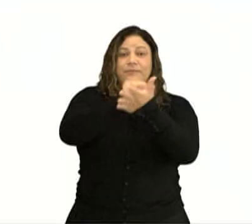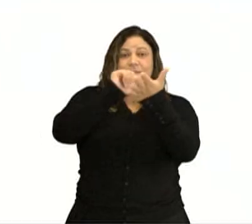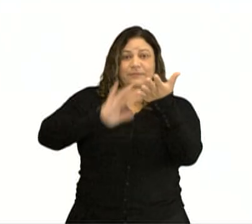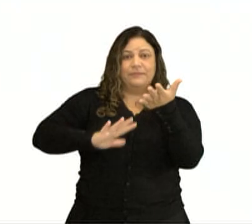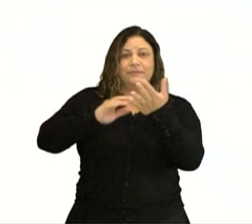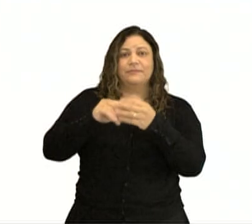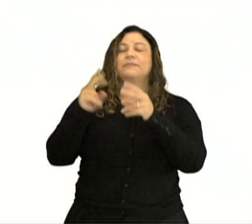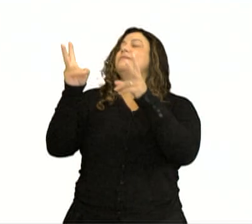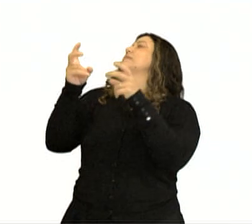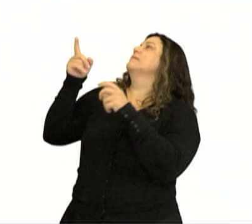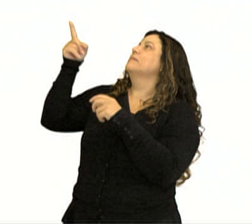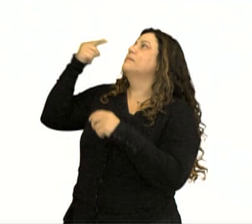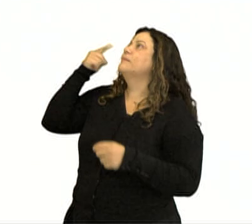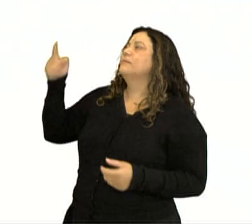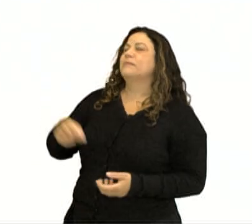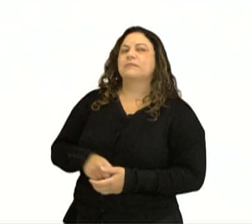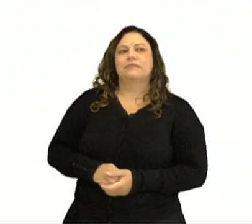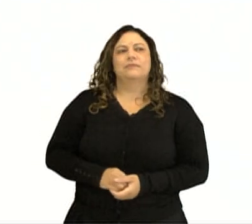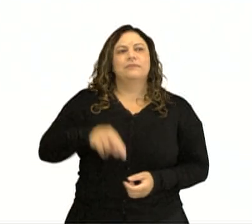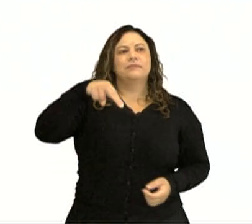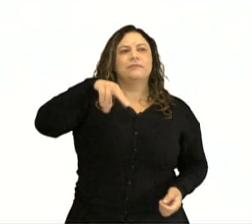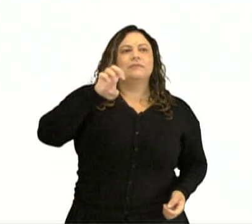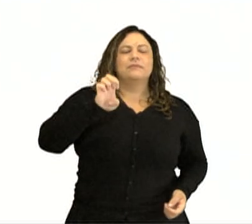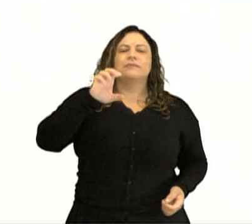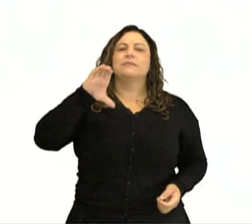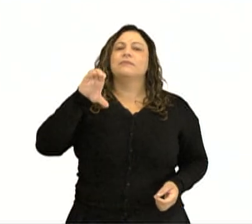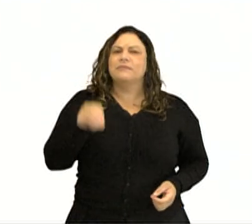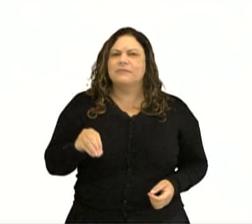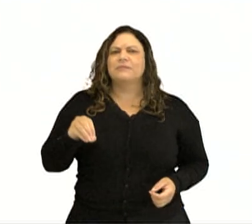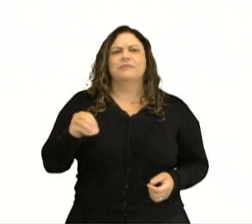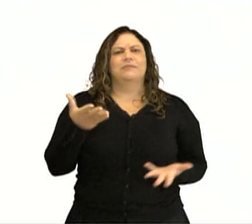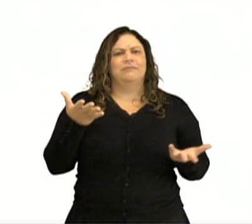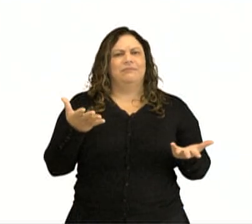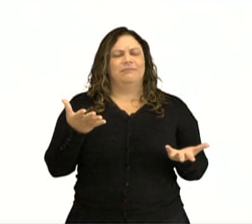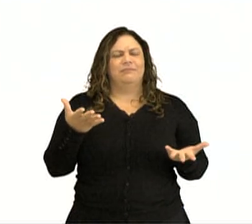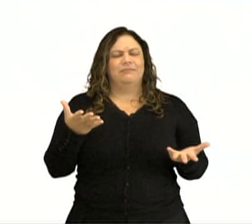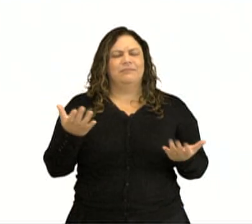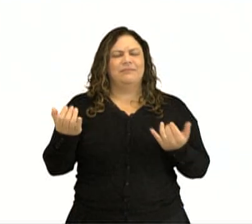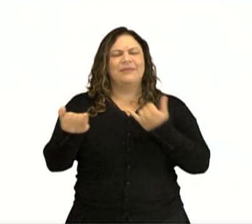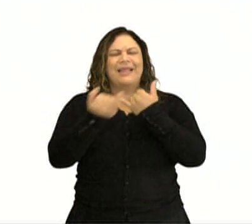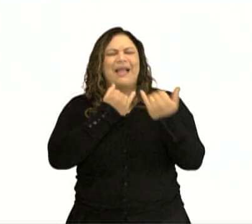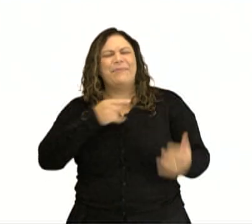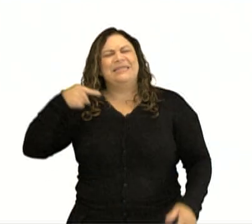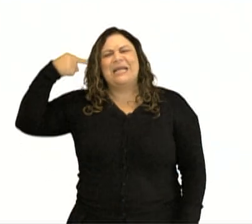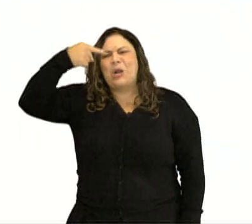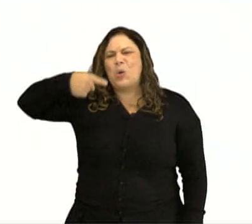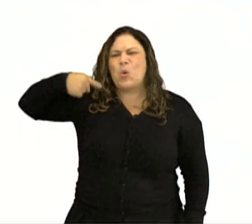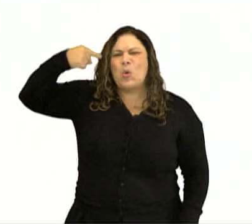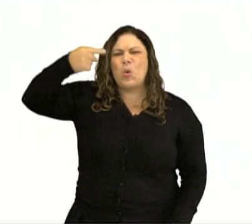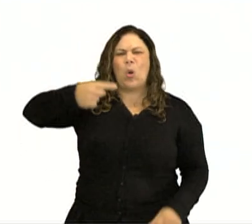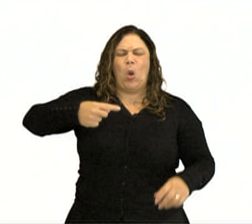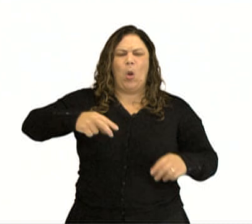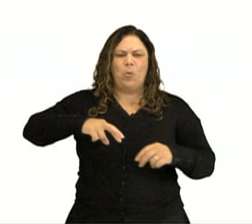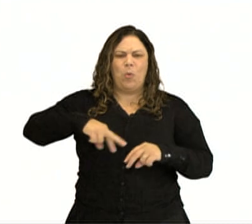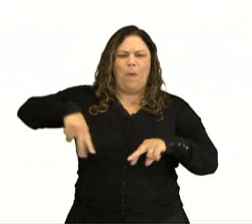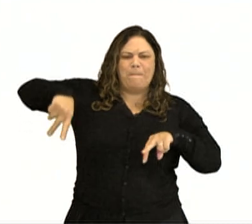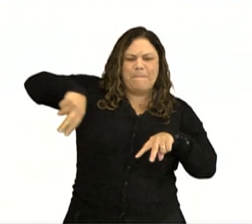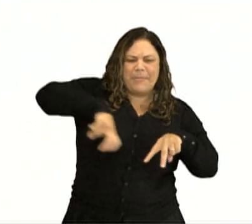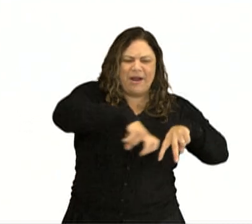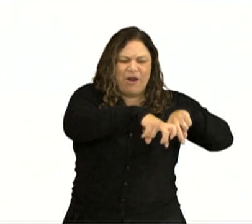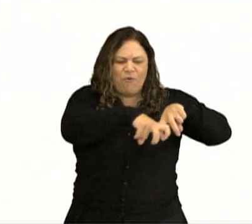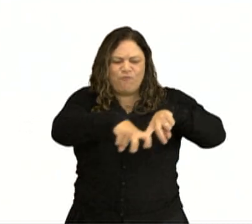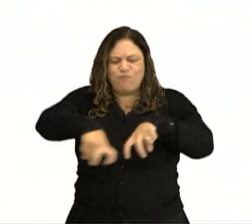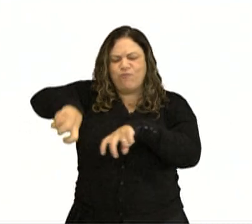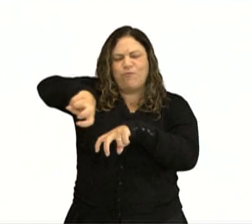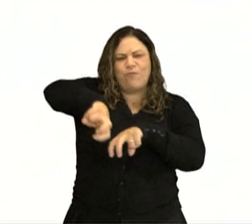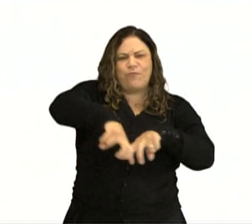Atividade. Neco-neco. Parecia um louco, driblou, escorregou, driblou,